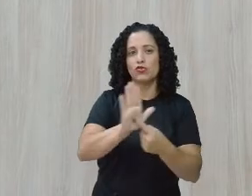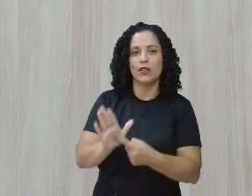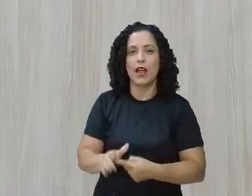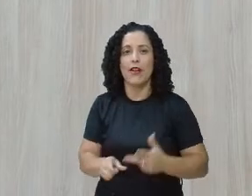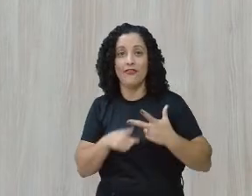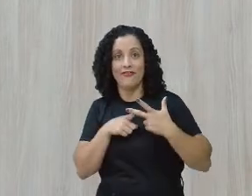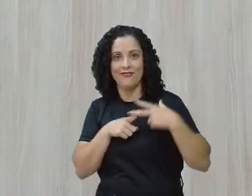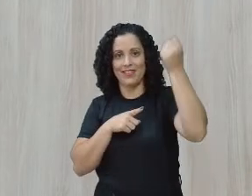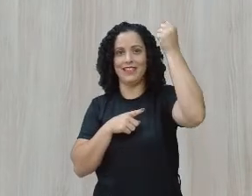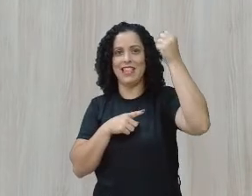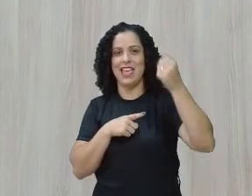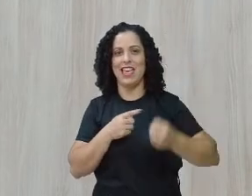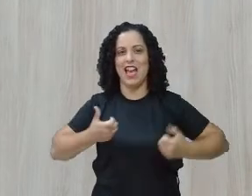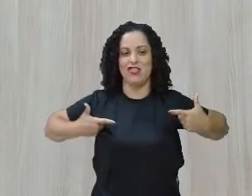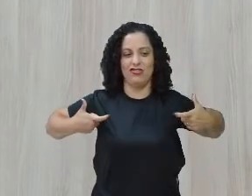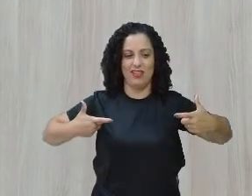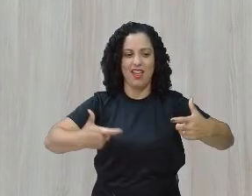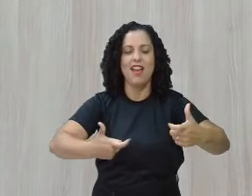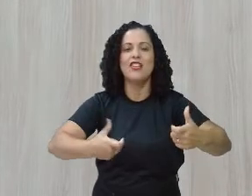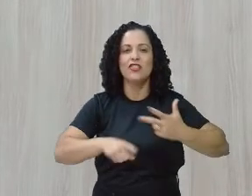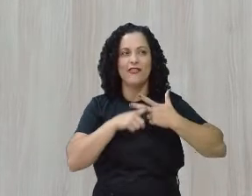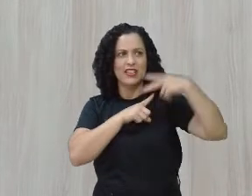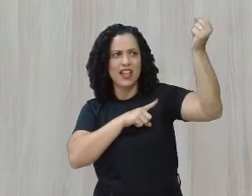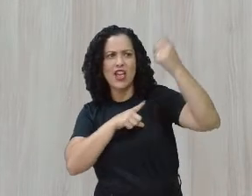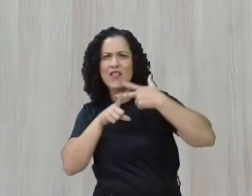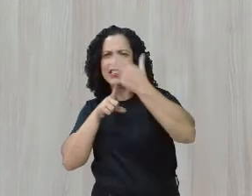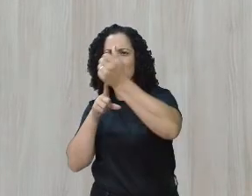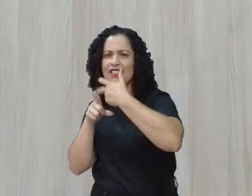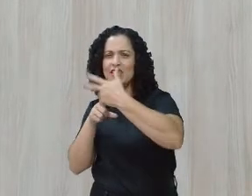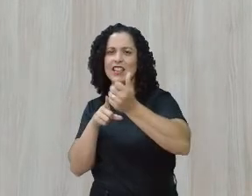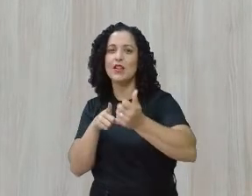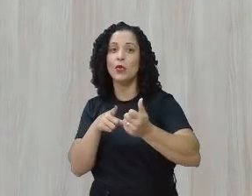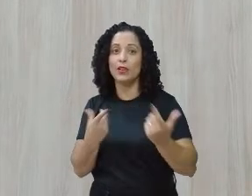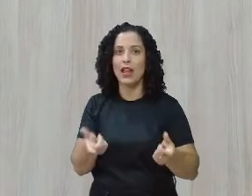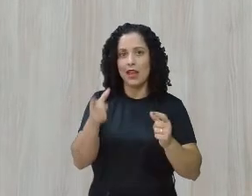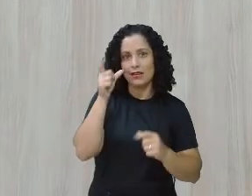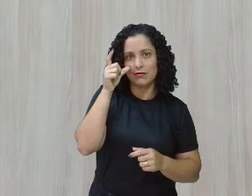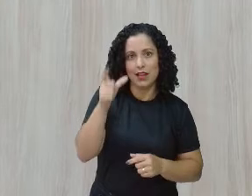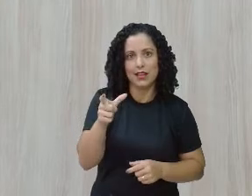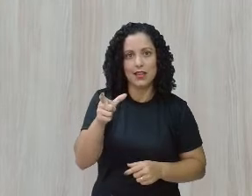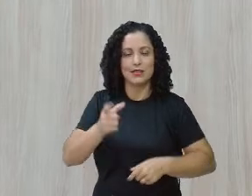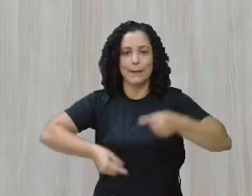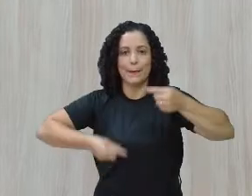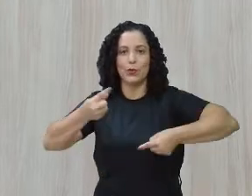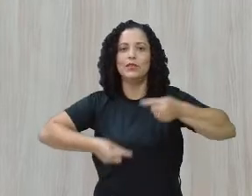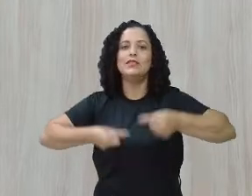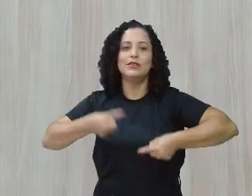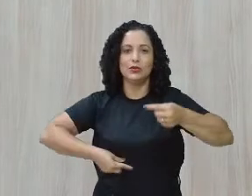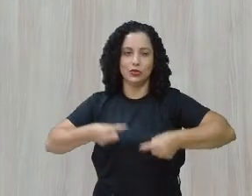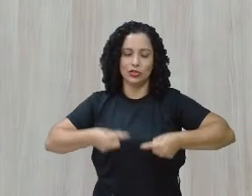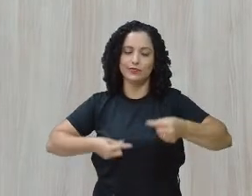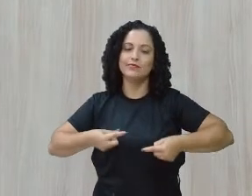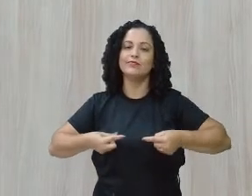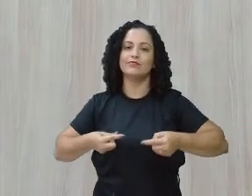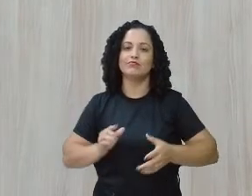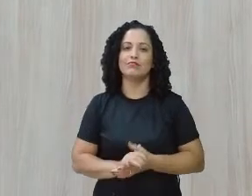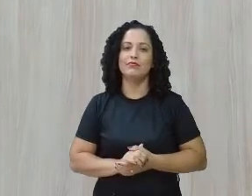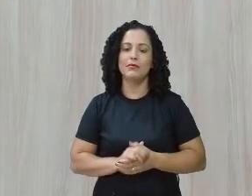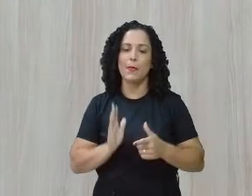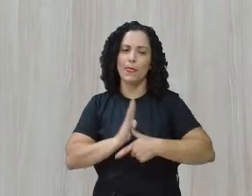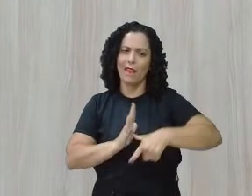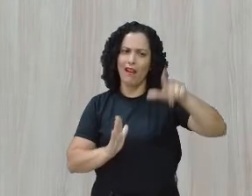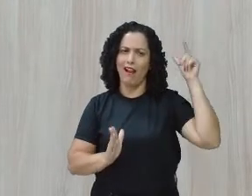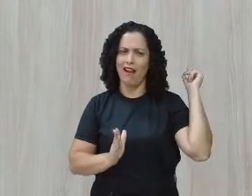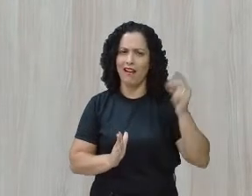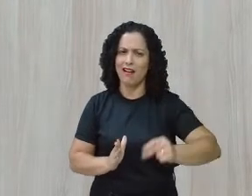as vitórias do imperador, os seus interesses políticos e bélicos. A gente não tinha aí,